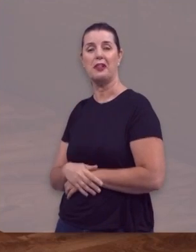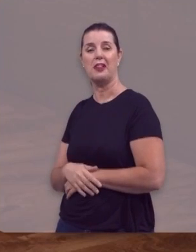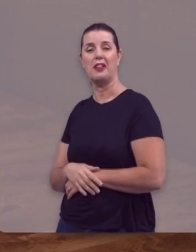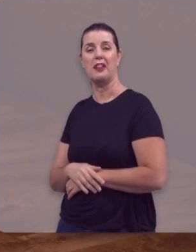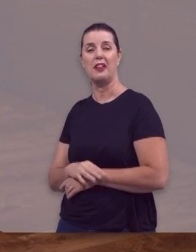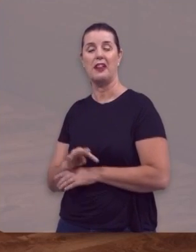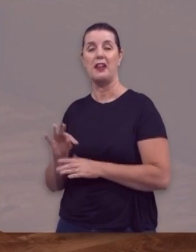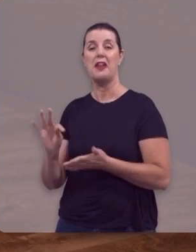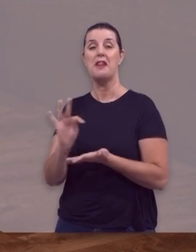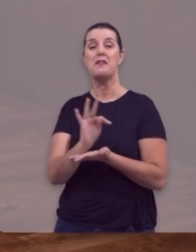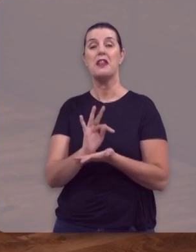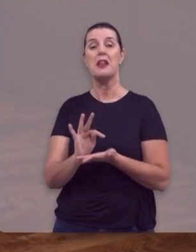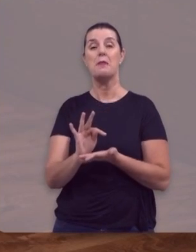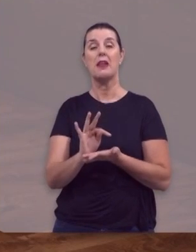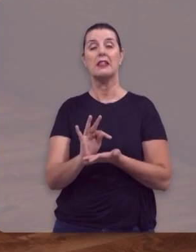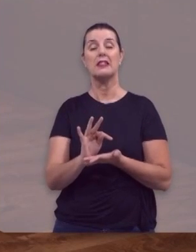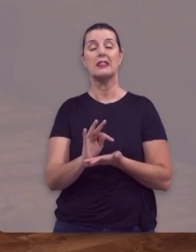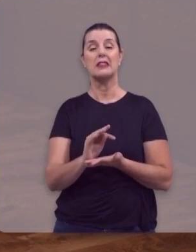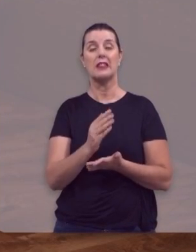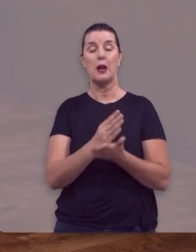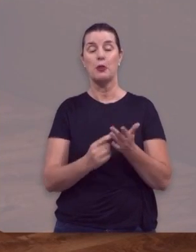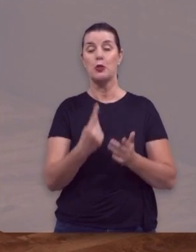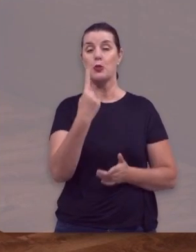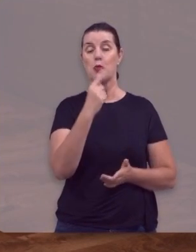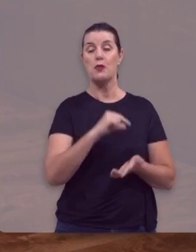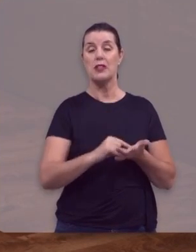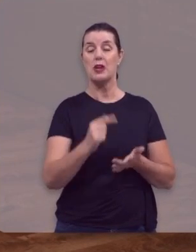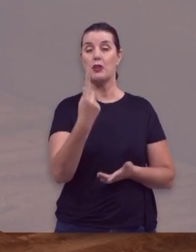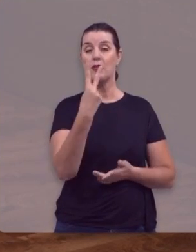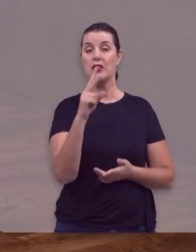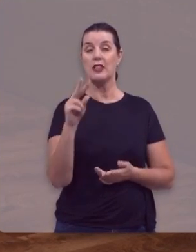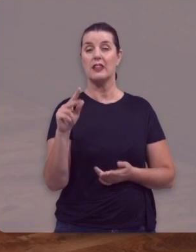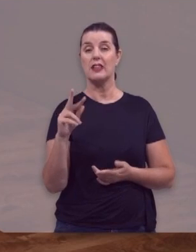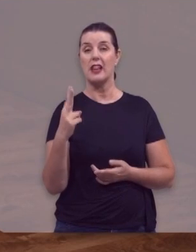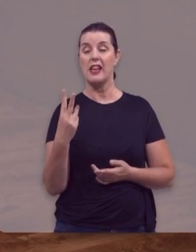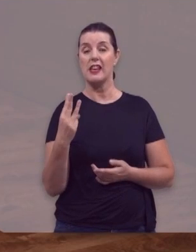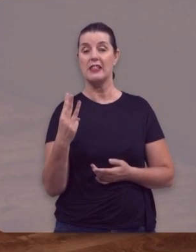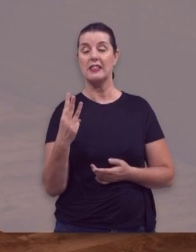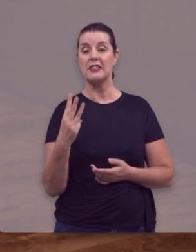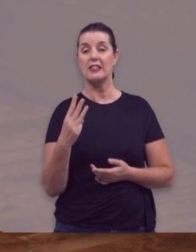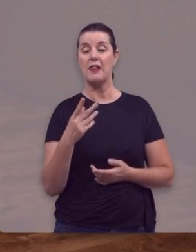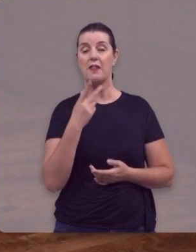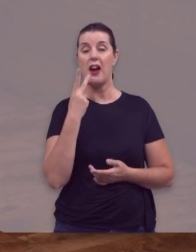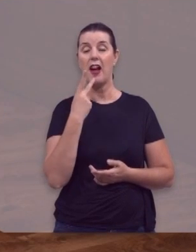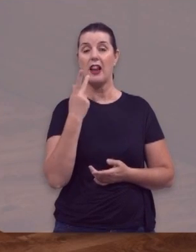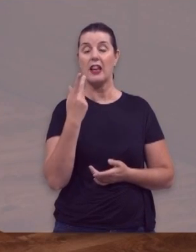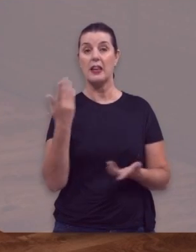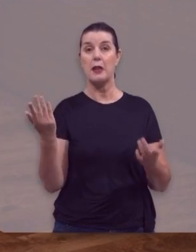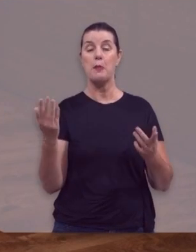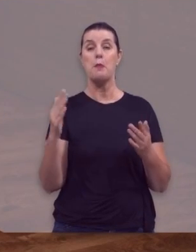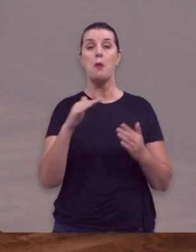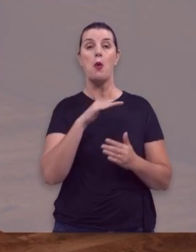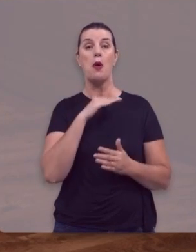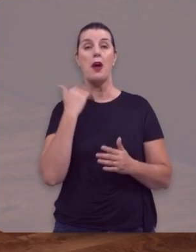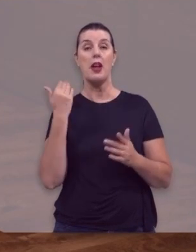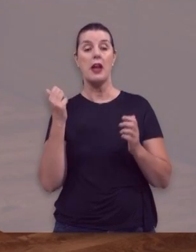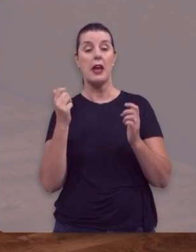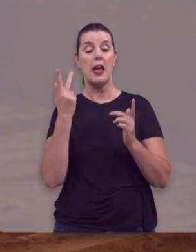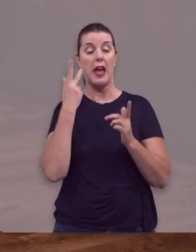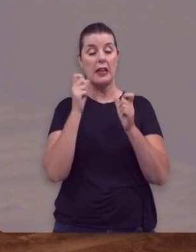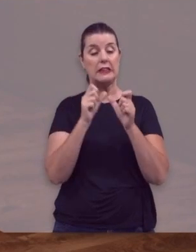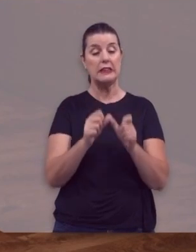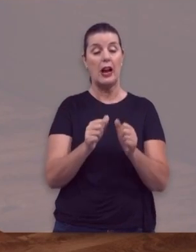Filipenses 1,23, Paulo diz que morrer é partir para estar com Cristo, que é